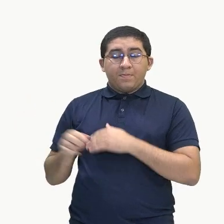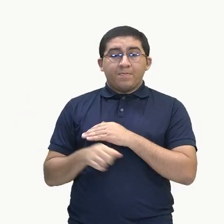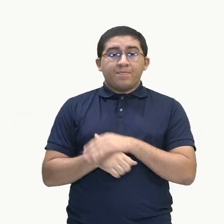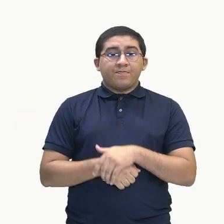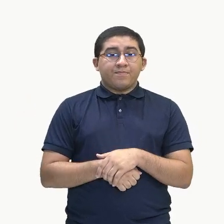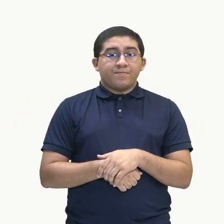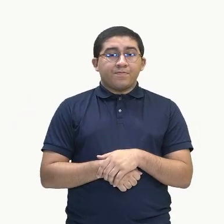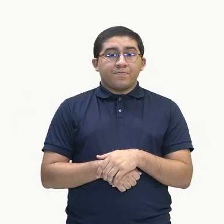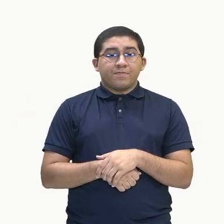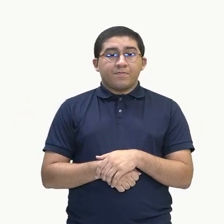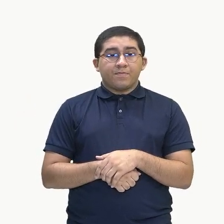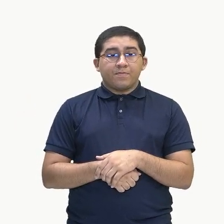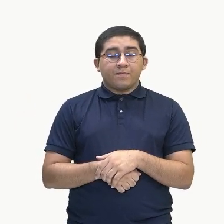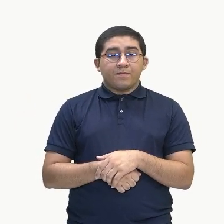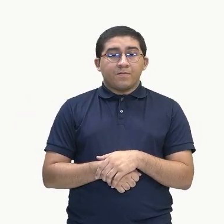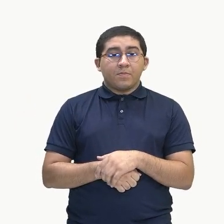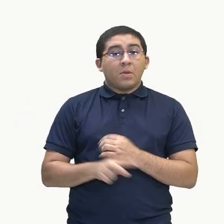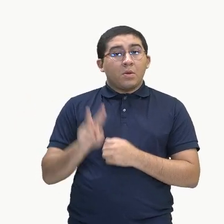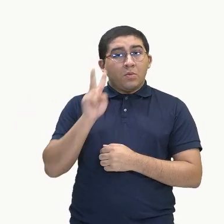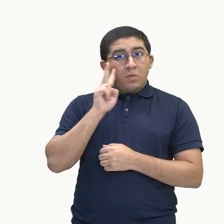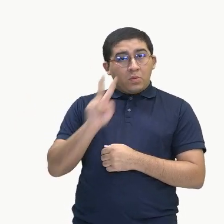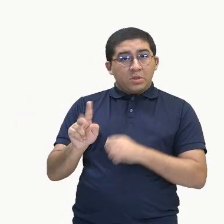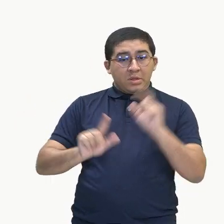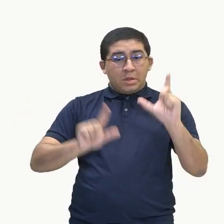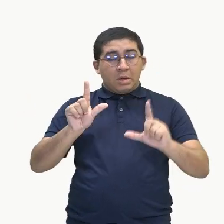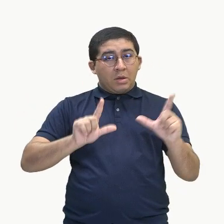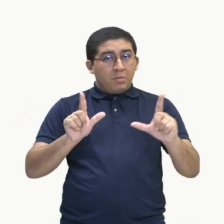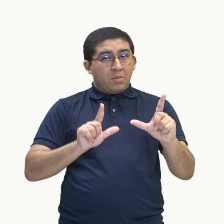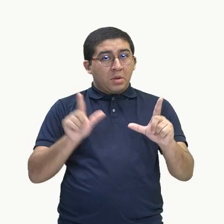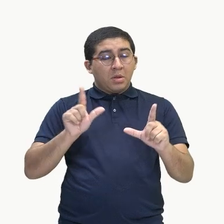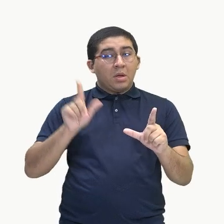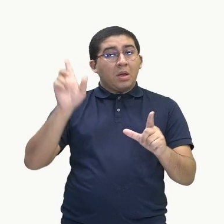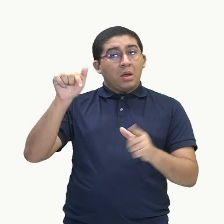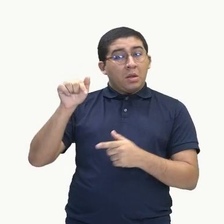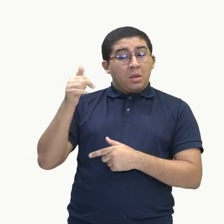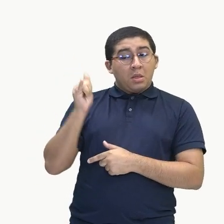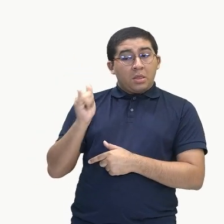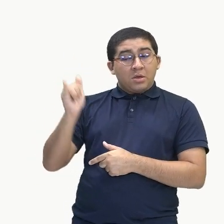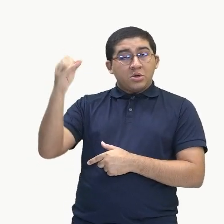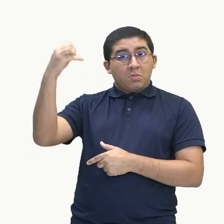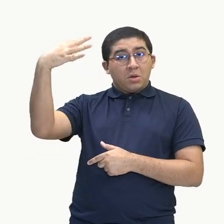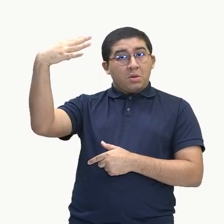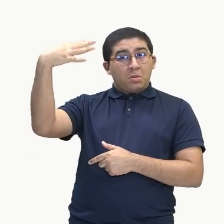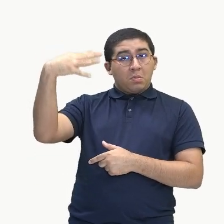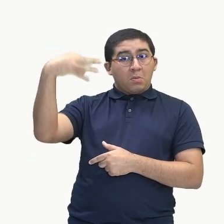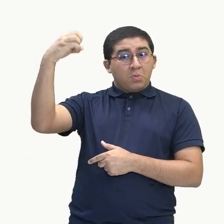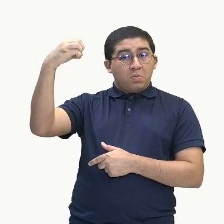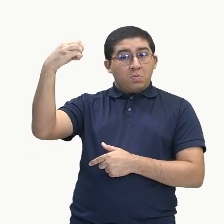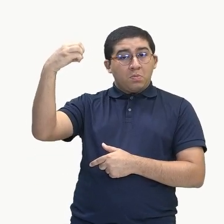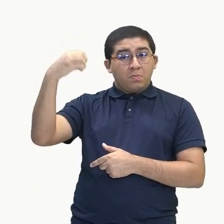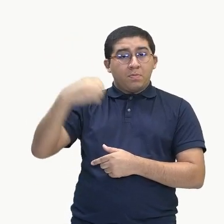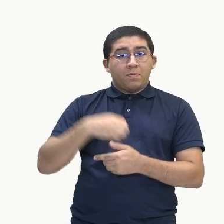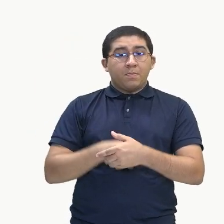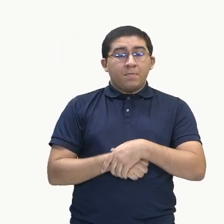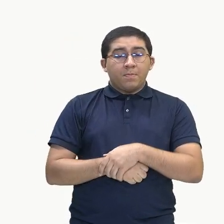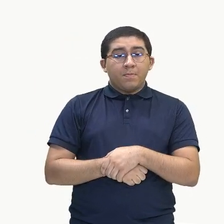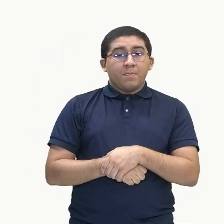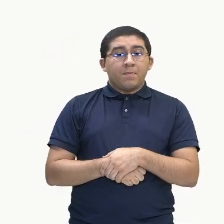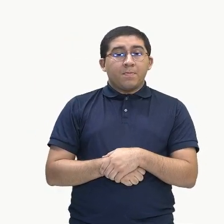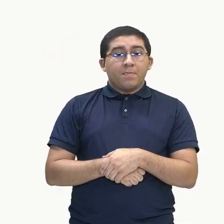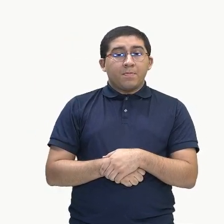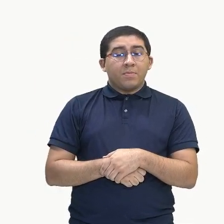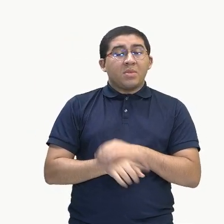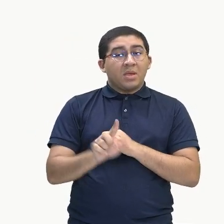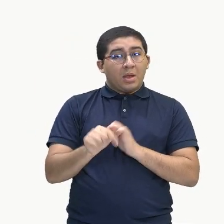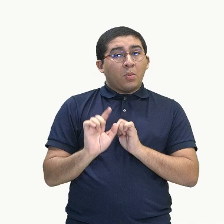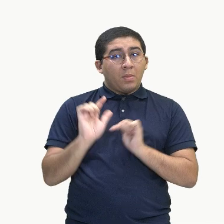Então, eles estavam assistindo TV quando a energia foi embora, tá? Were watching, simple past continuous, é uma ação que